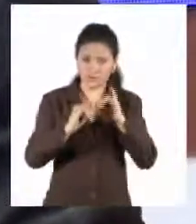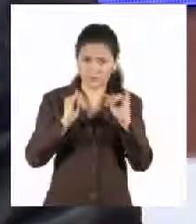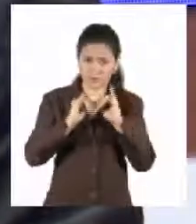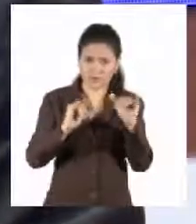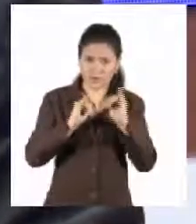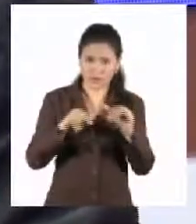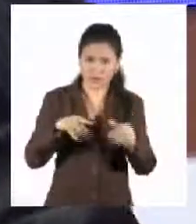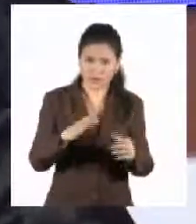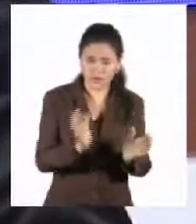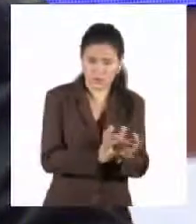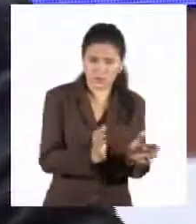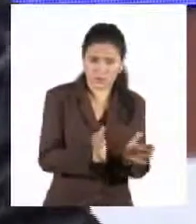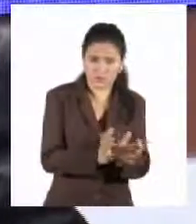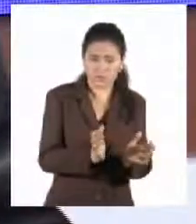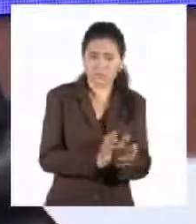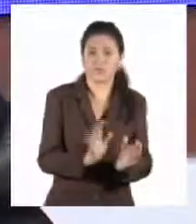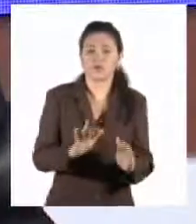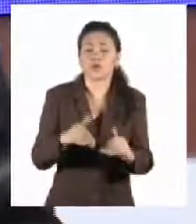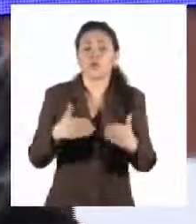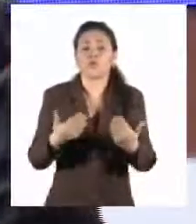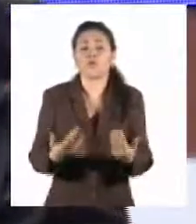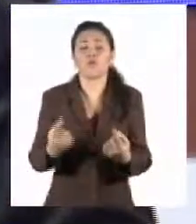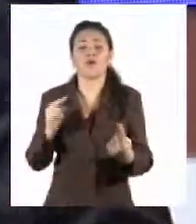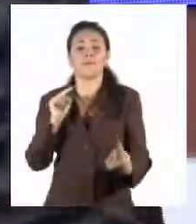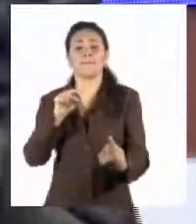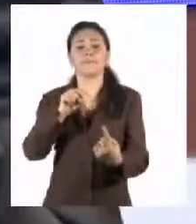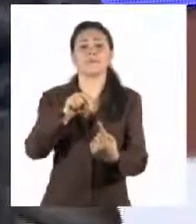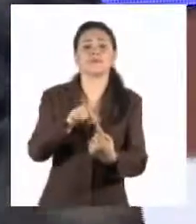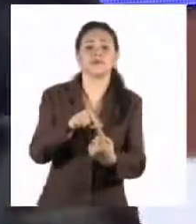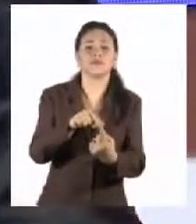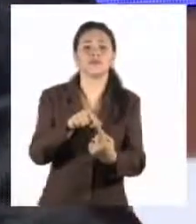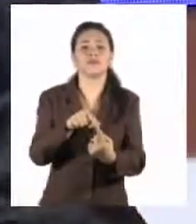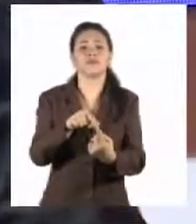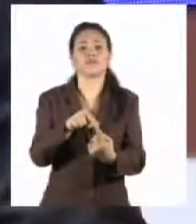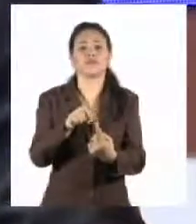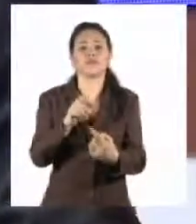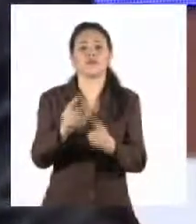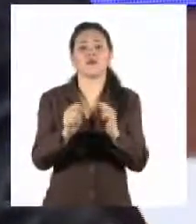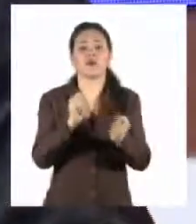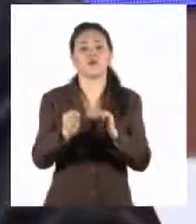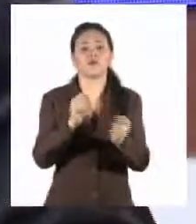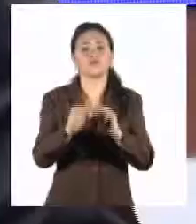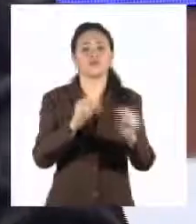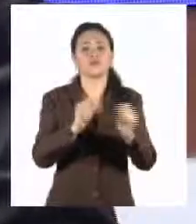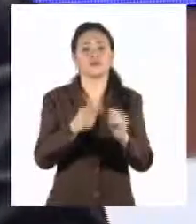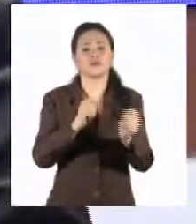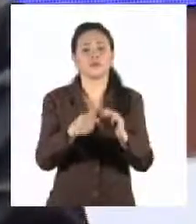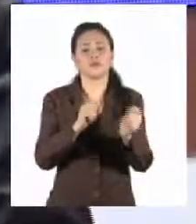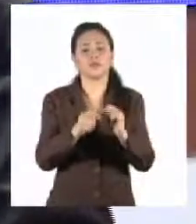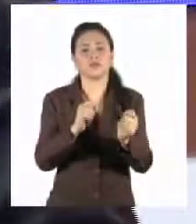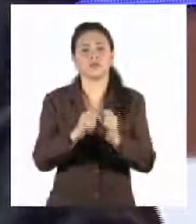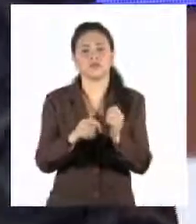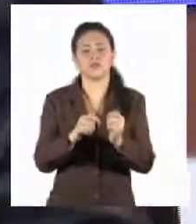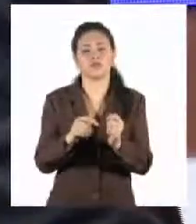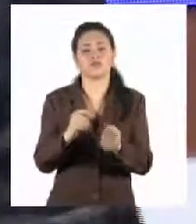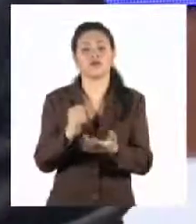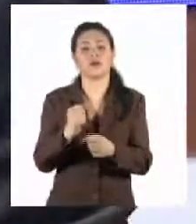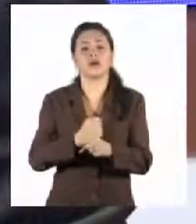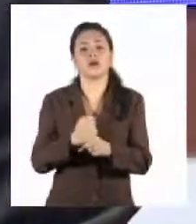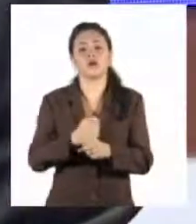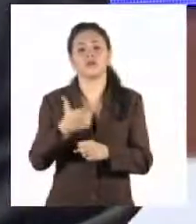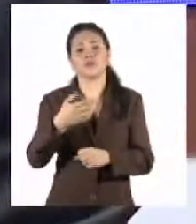comissão as metas fiscais do último quadrimestre do ano 2014. E